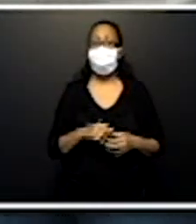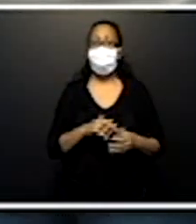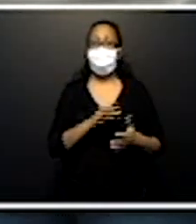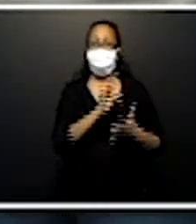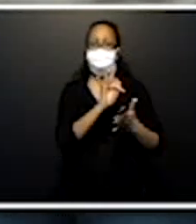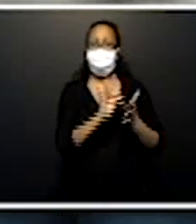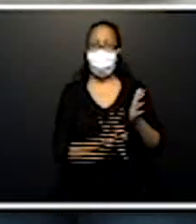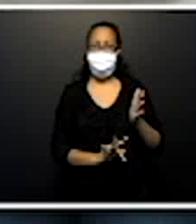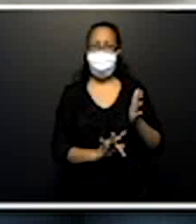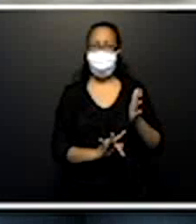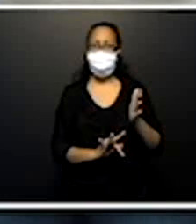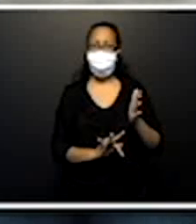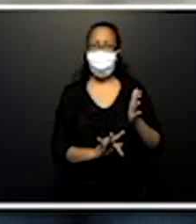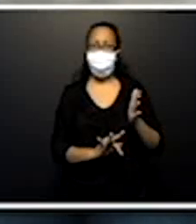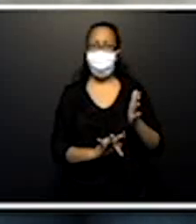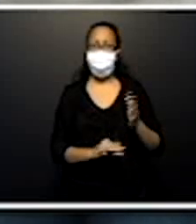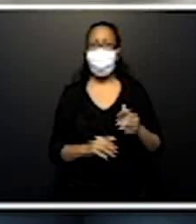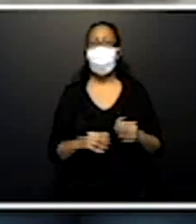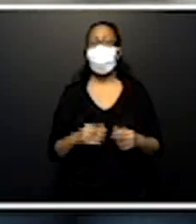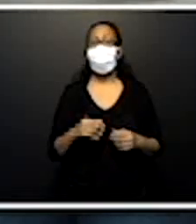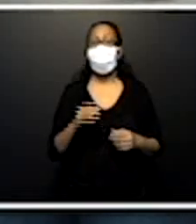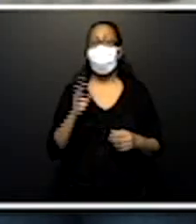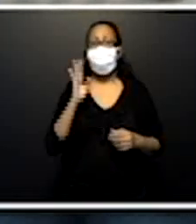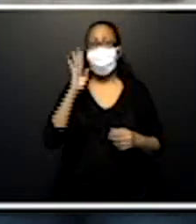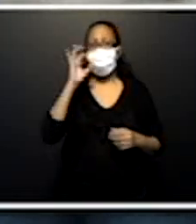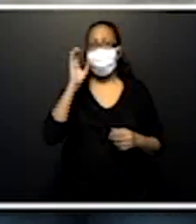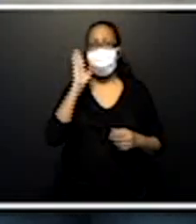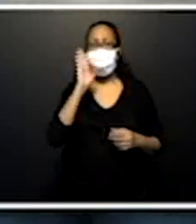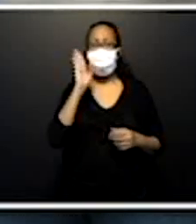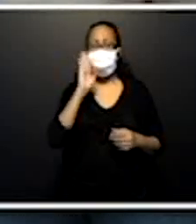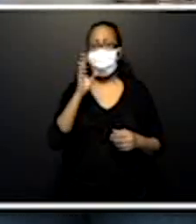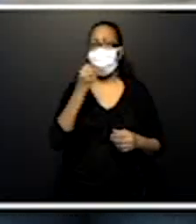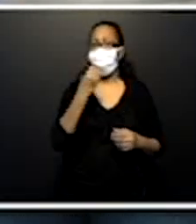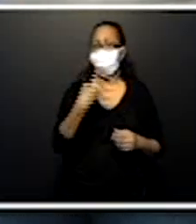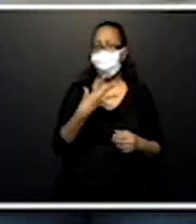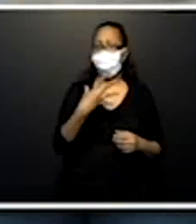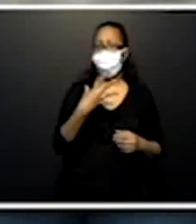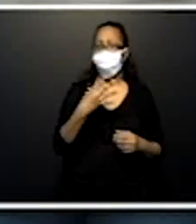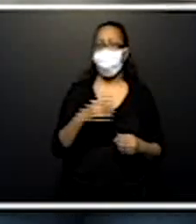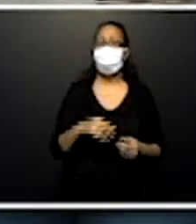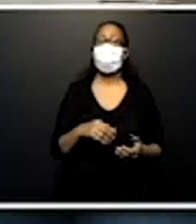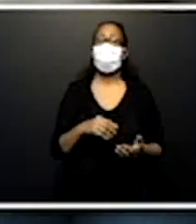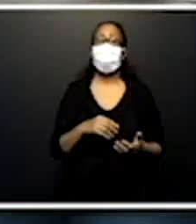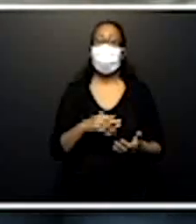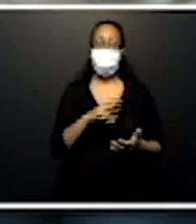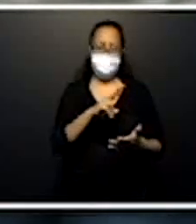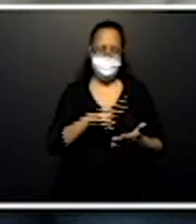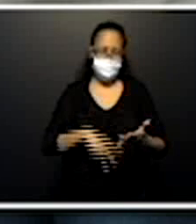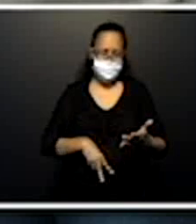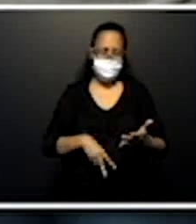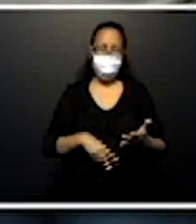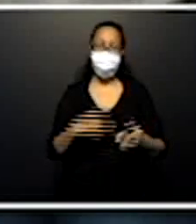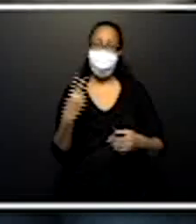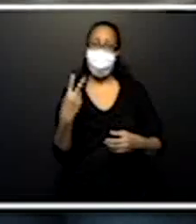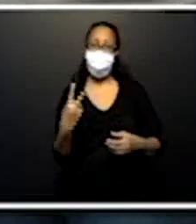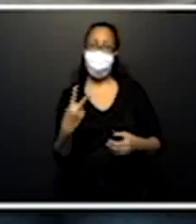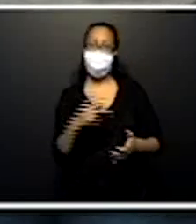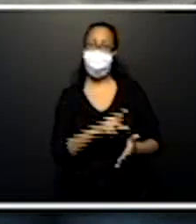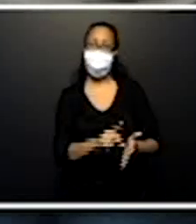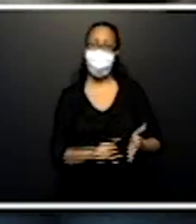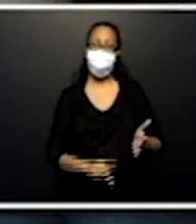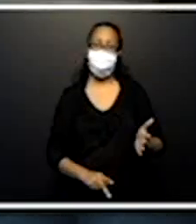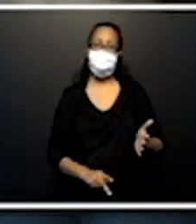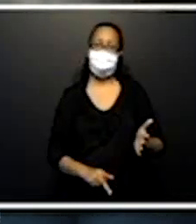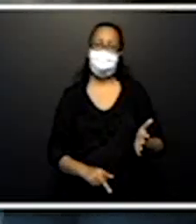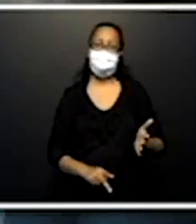que vocês estão fazendo ou que vocês estão lendo. Quando nós lemos aí os dois poemas, essa surpresa no final, essa riqueza